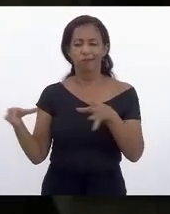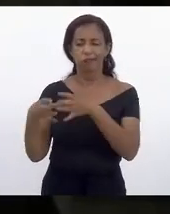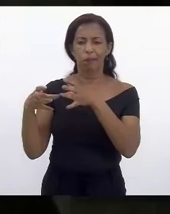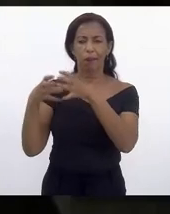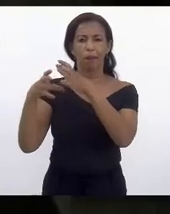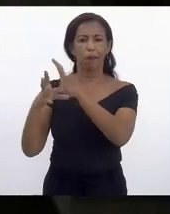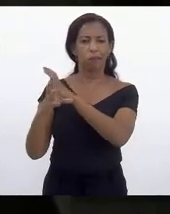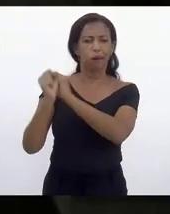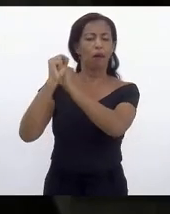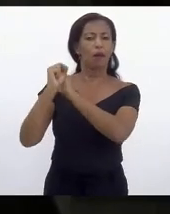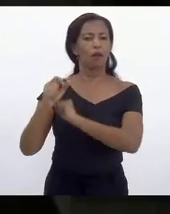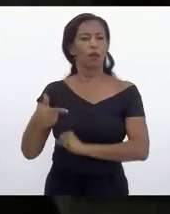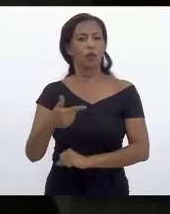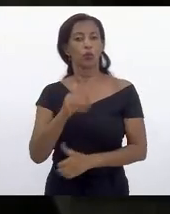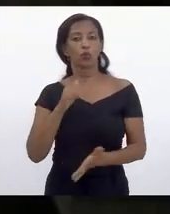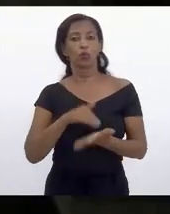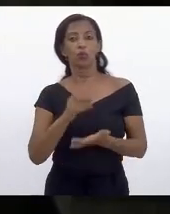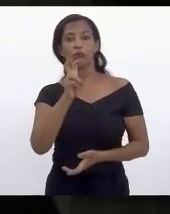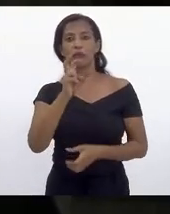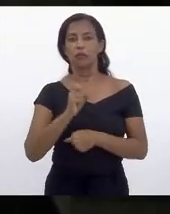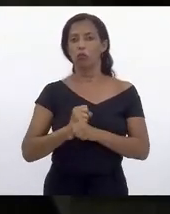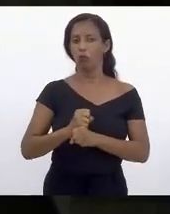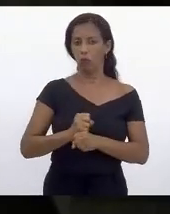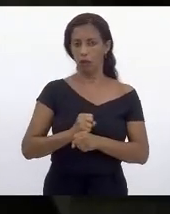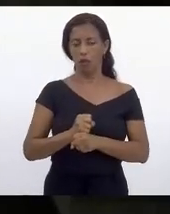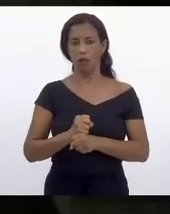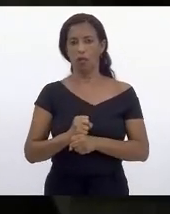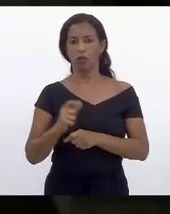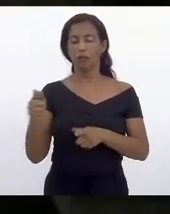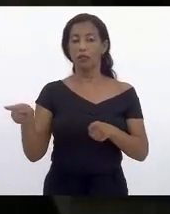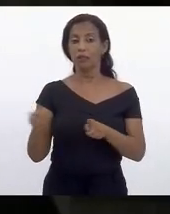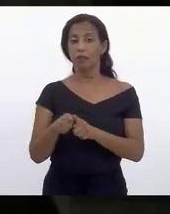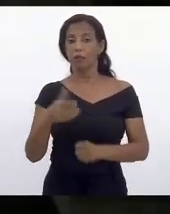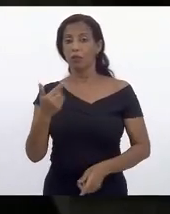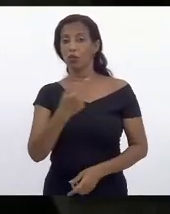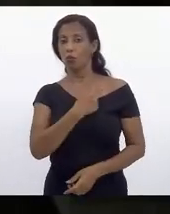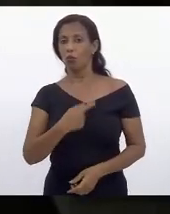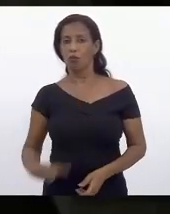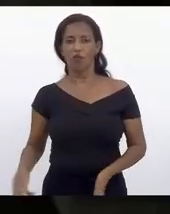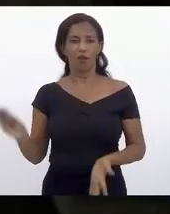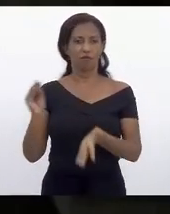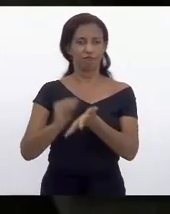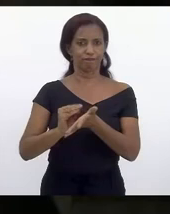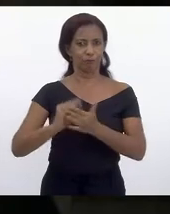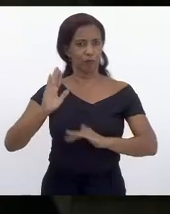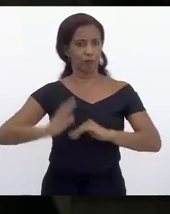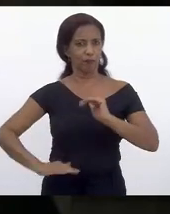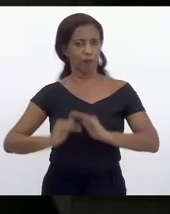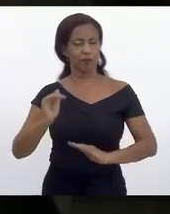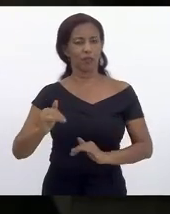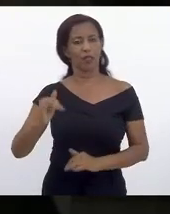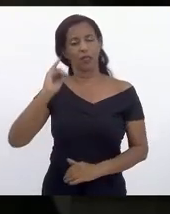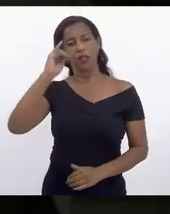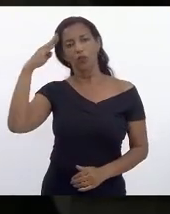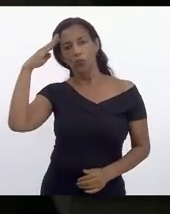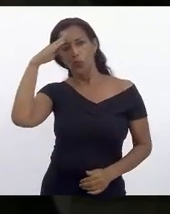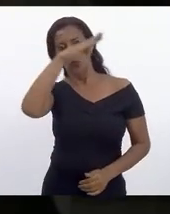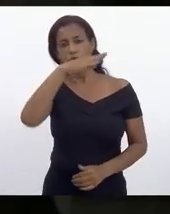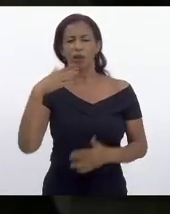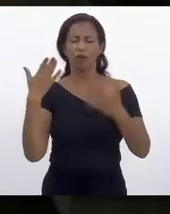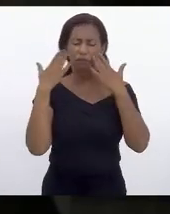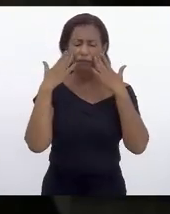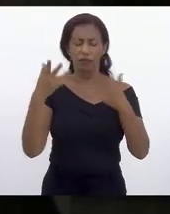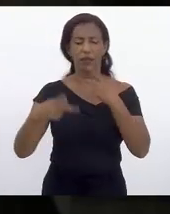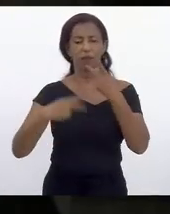se multiplicando no Brasil nos últimos 5 anos, e notadamente sob o governo incompetente, autoritário de Jair Bolsonaro. Portanto, fica essa manifestação